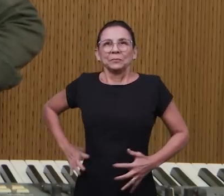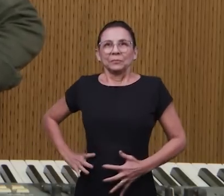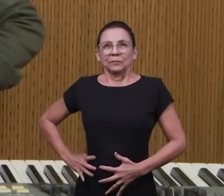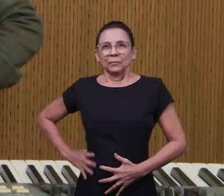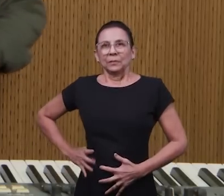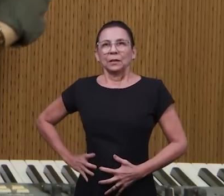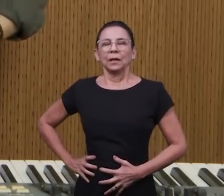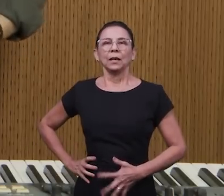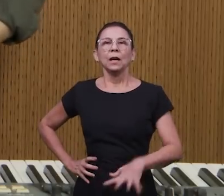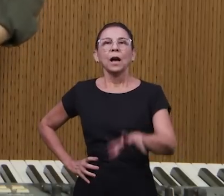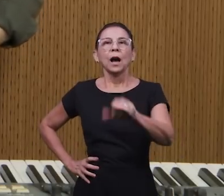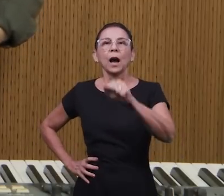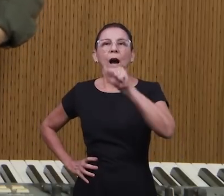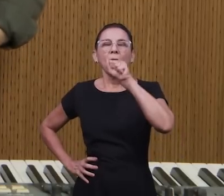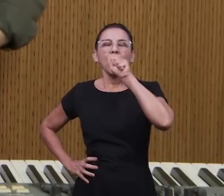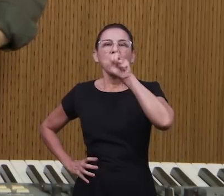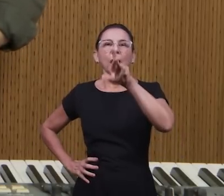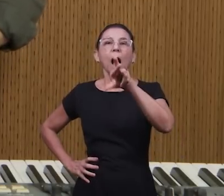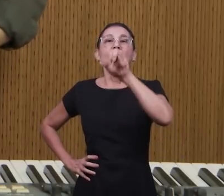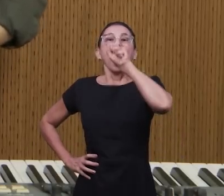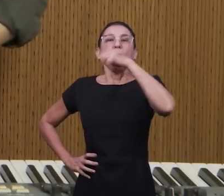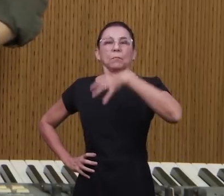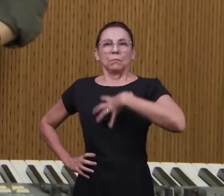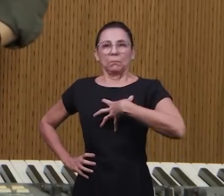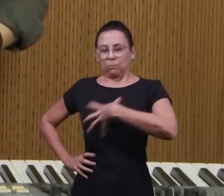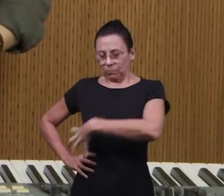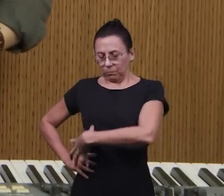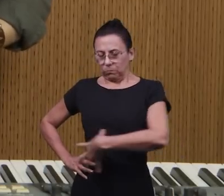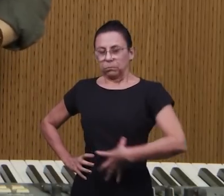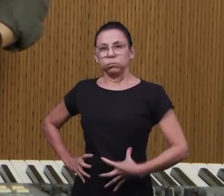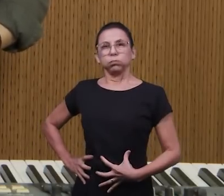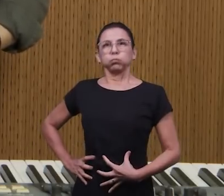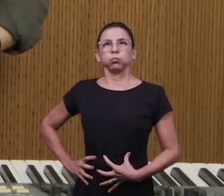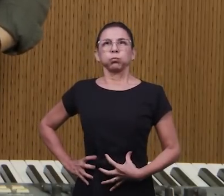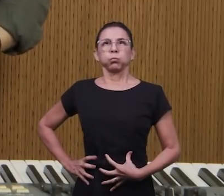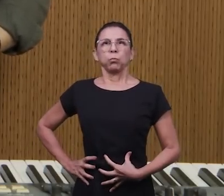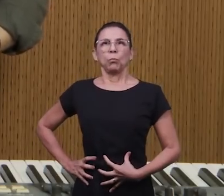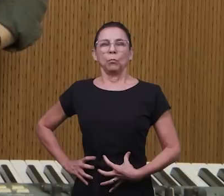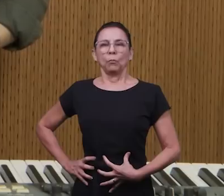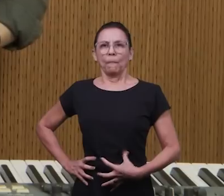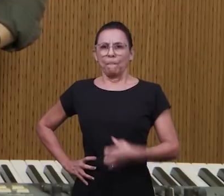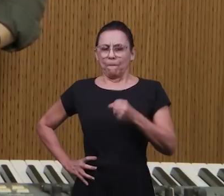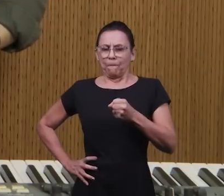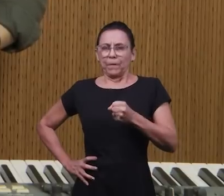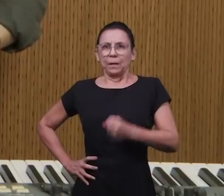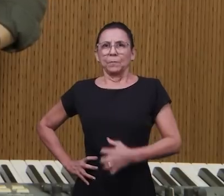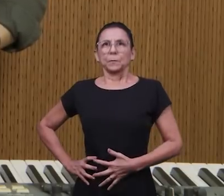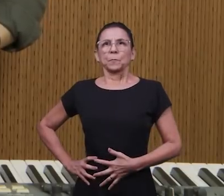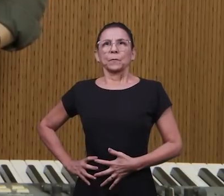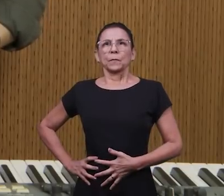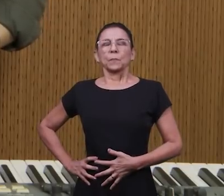ok? Inspirou, ativou musculatura. Não deixa ela desmontar.